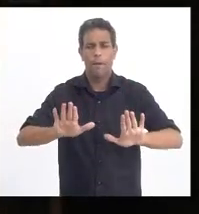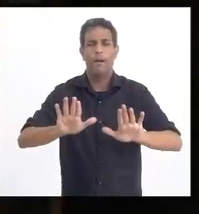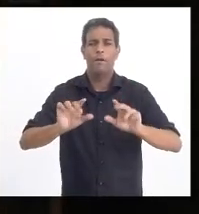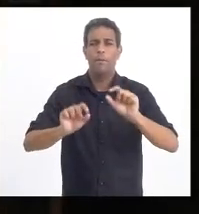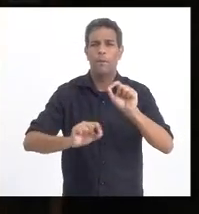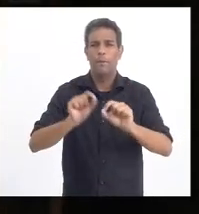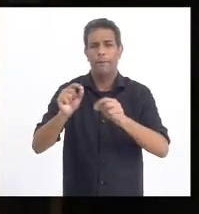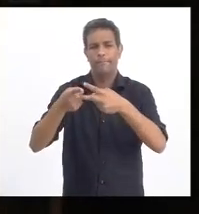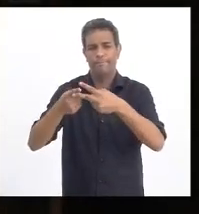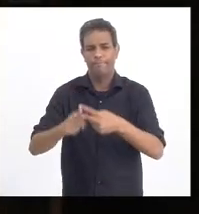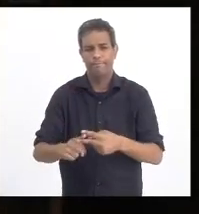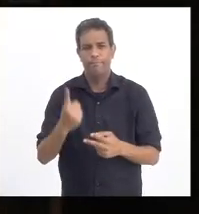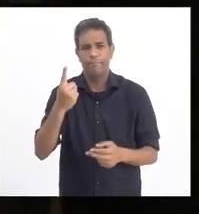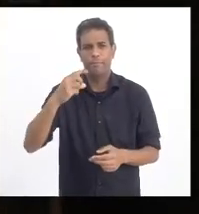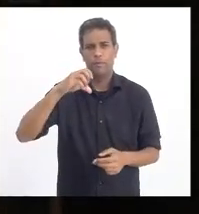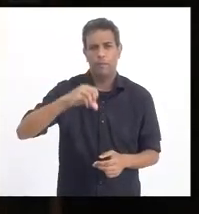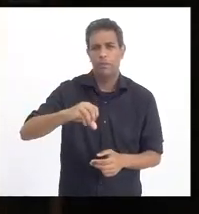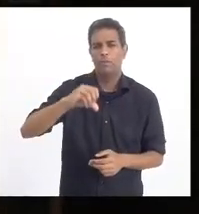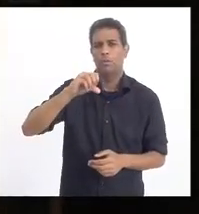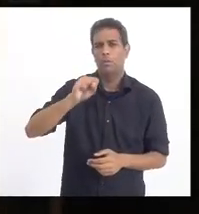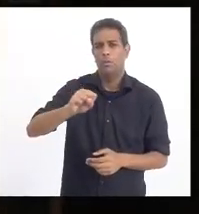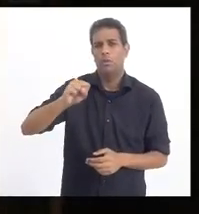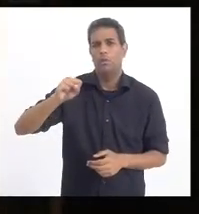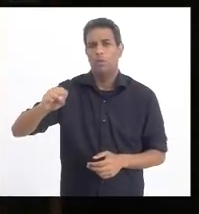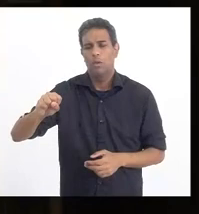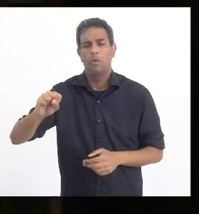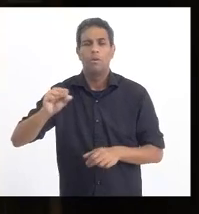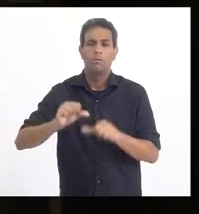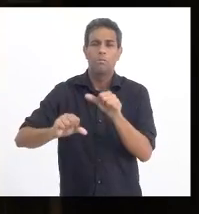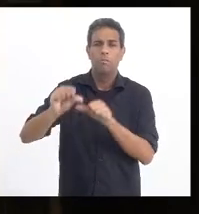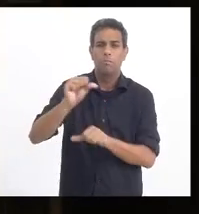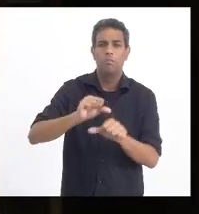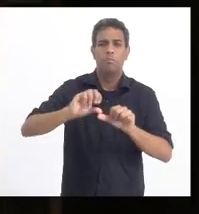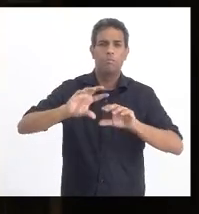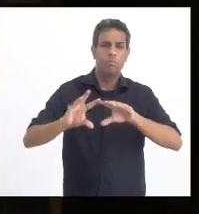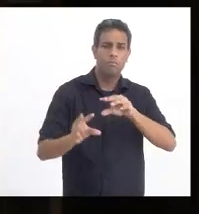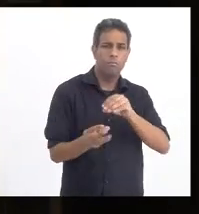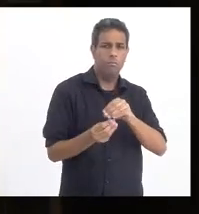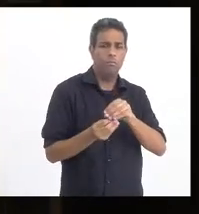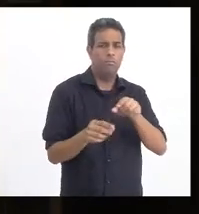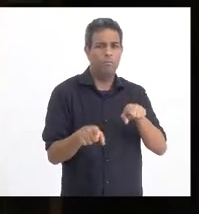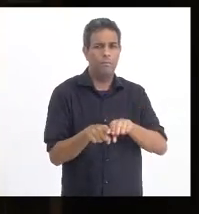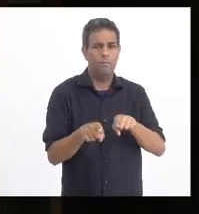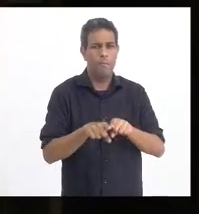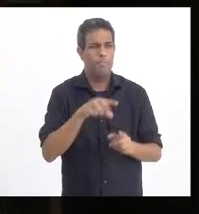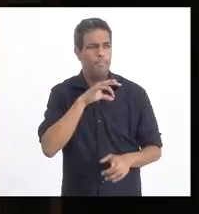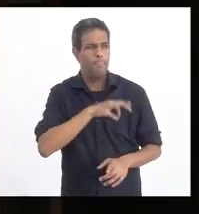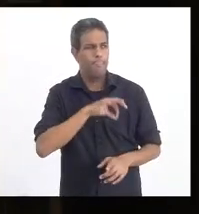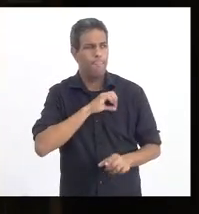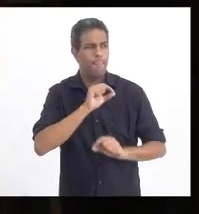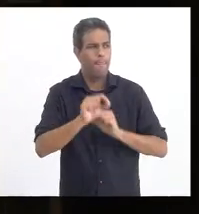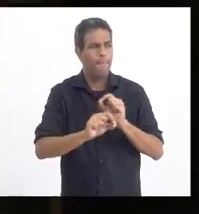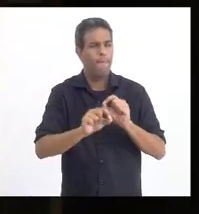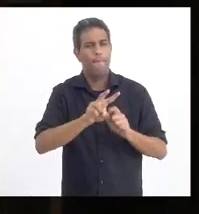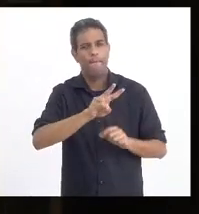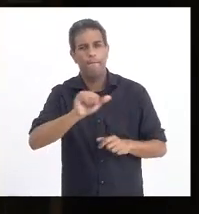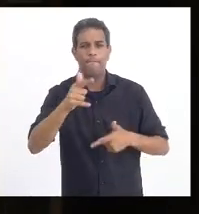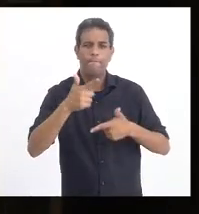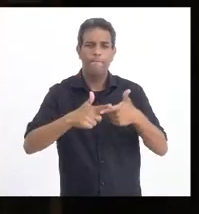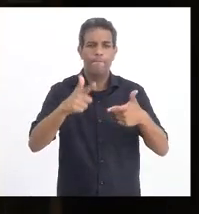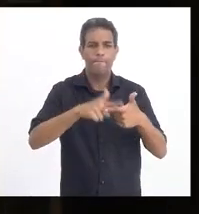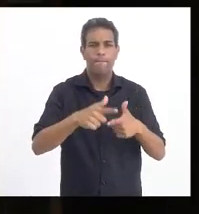que quando foi regulamentado em 1989 foi regulamentada a forma de corporação também então isso vem dando problema